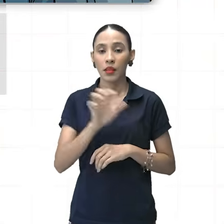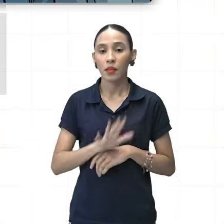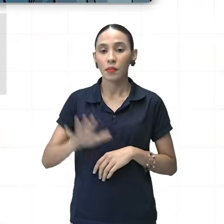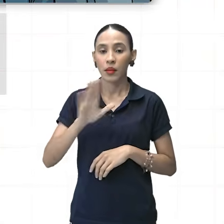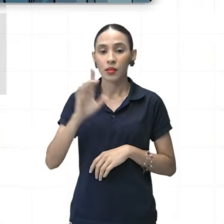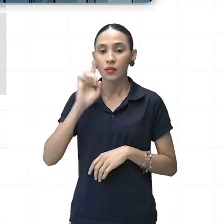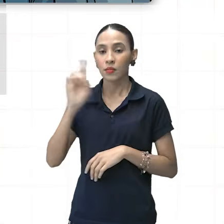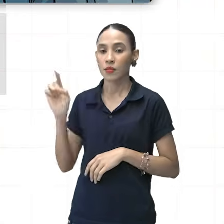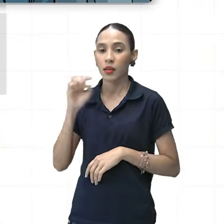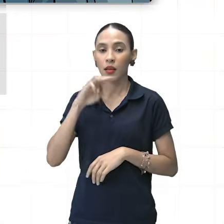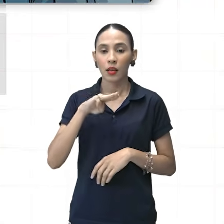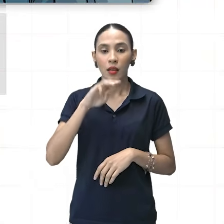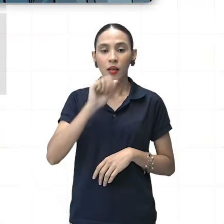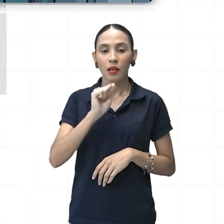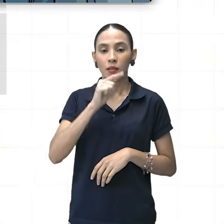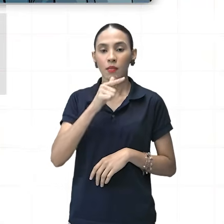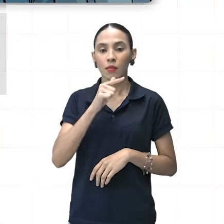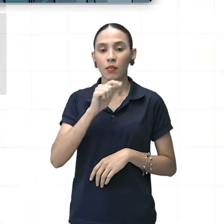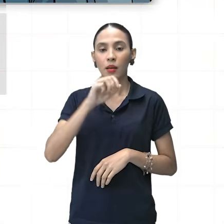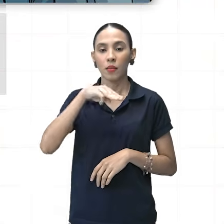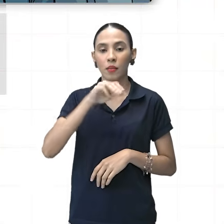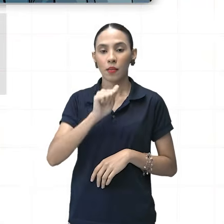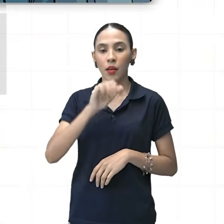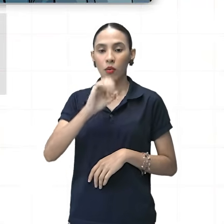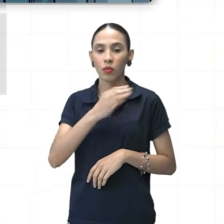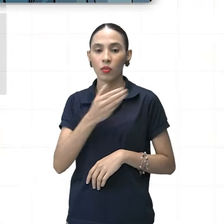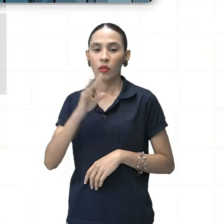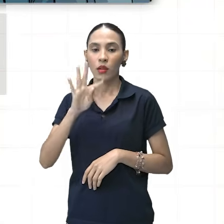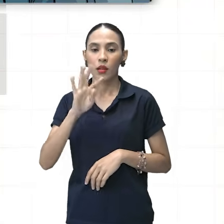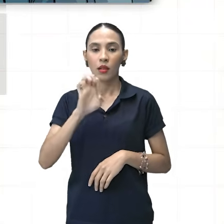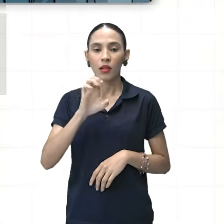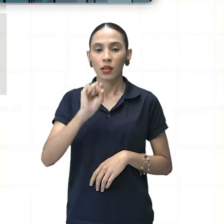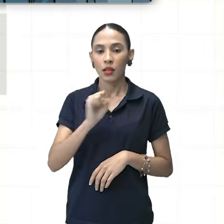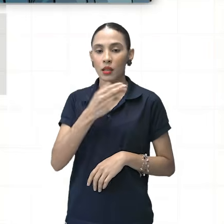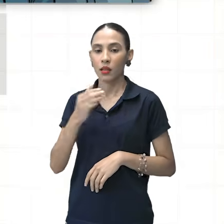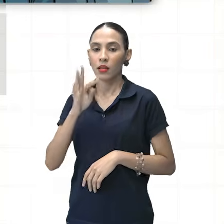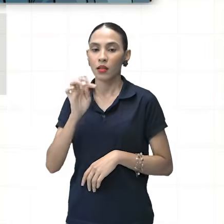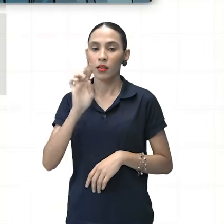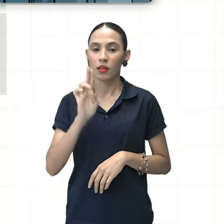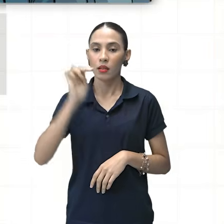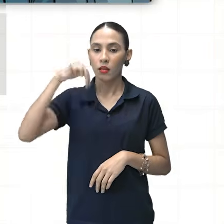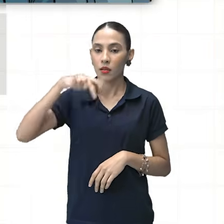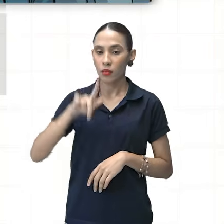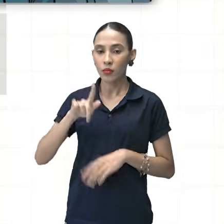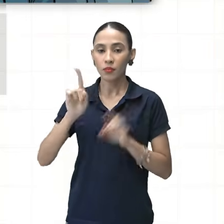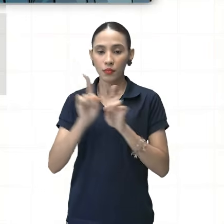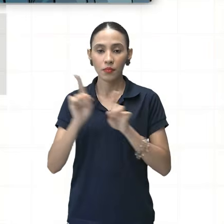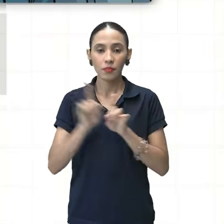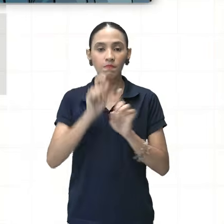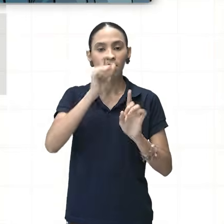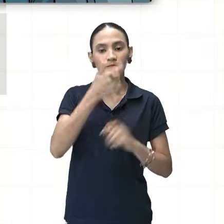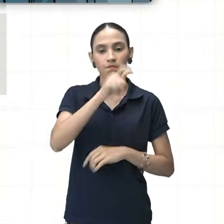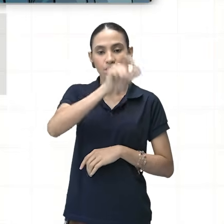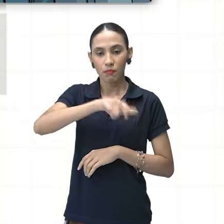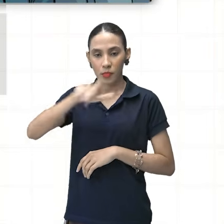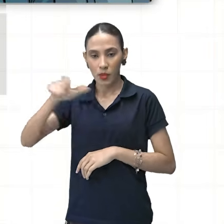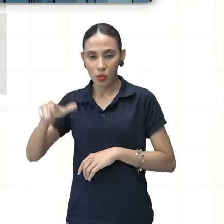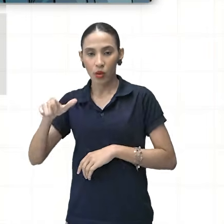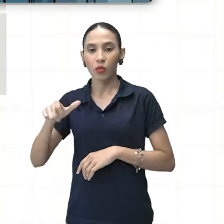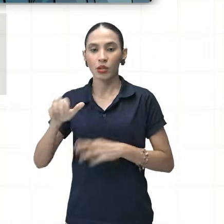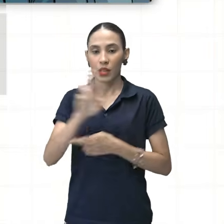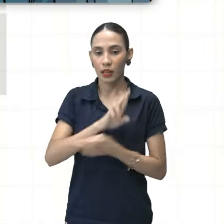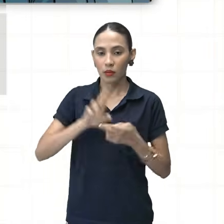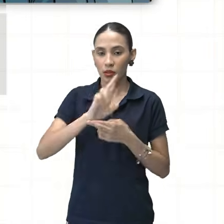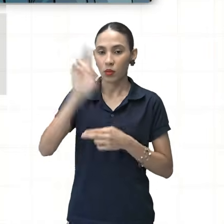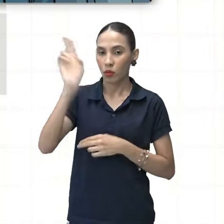Mao Tse-tung, certo? E ícones da Revolução Russa, certo? Aqui nós temos a imagem do Mao Tse-tung,